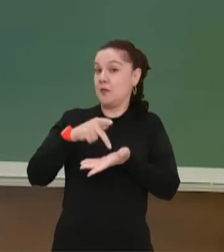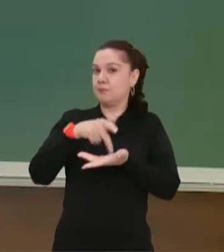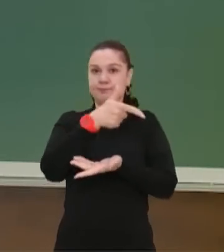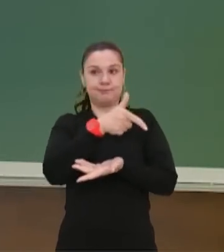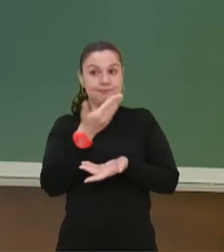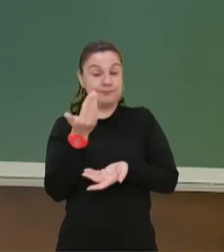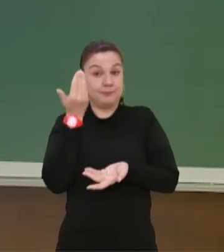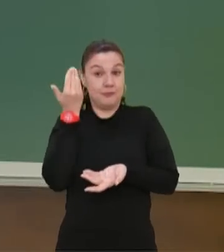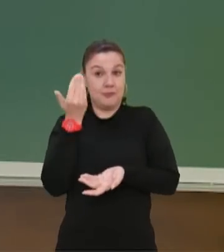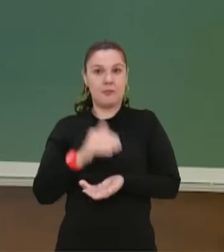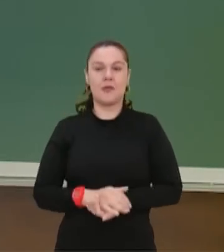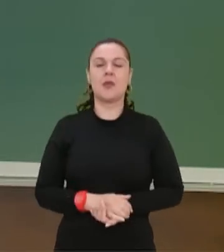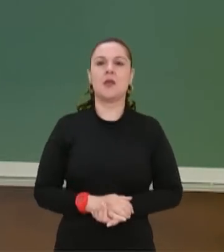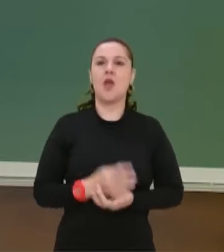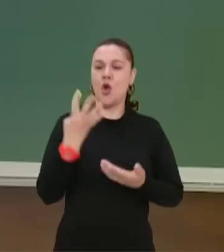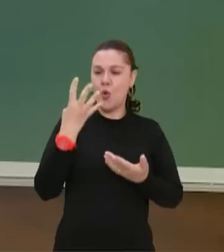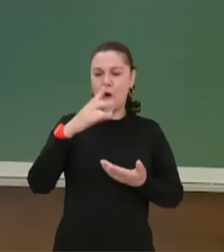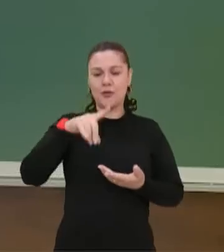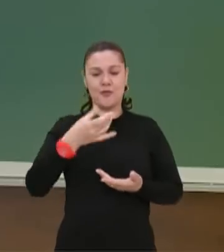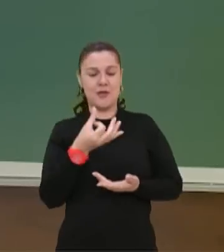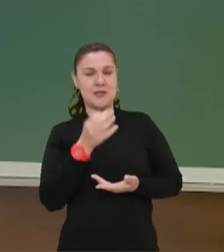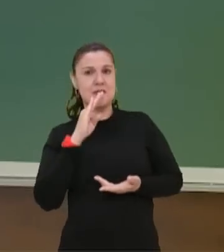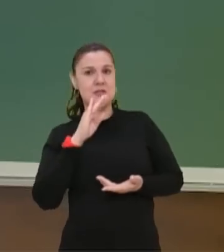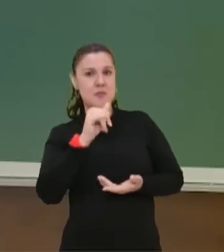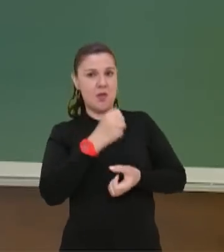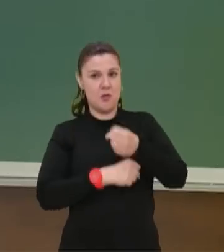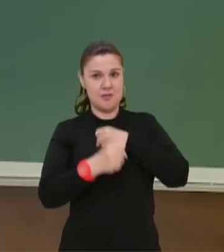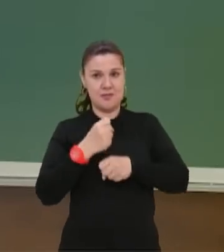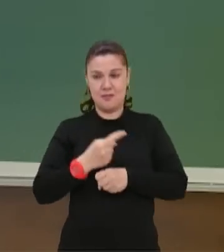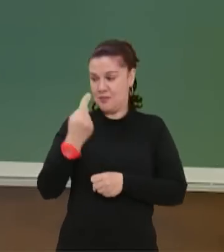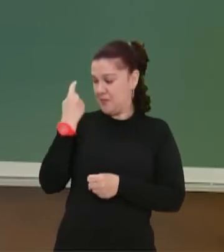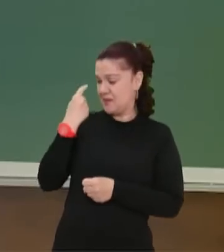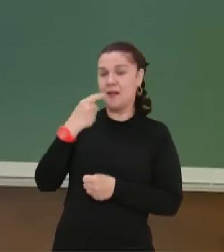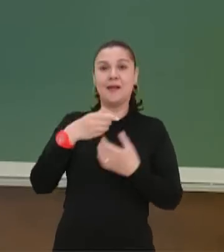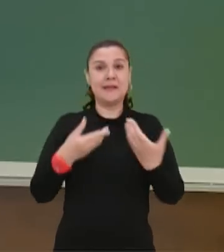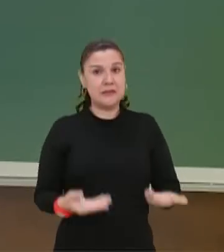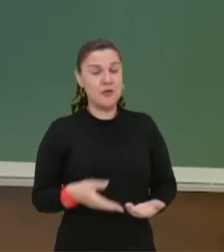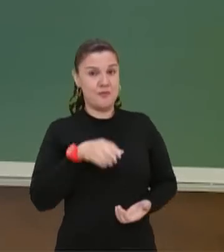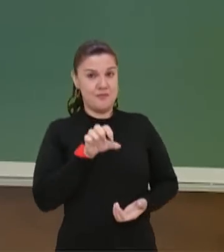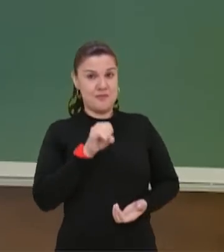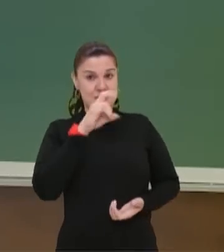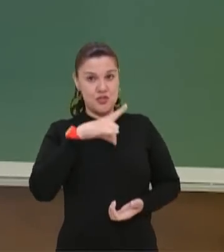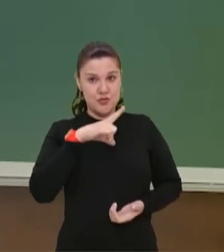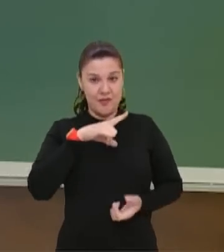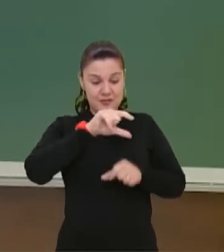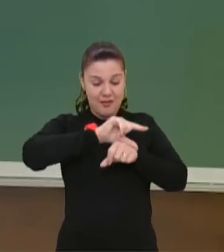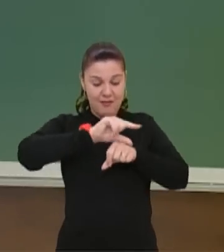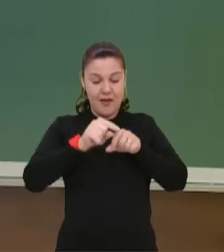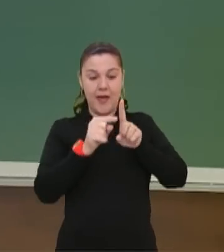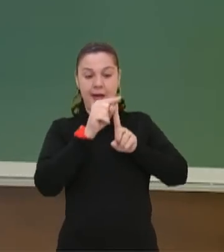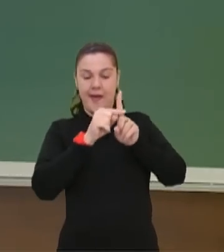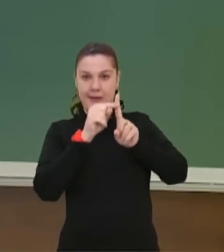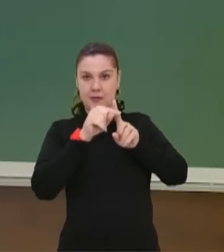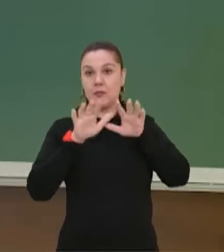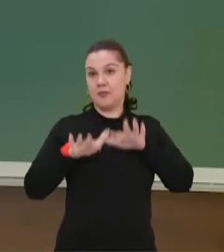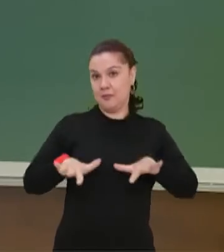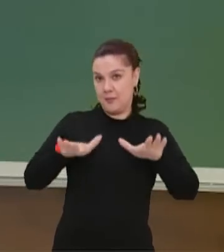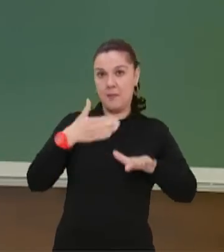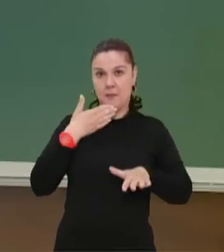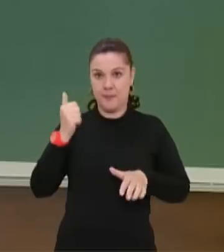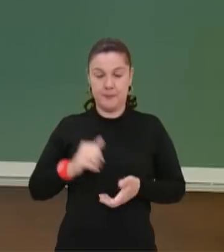ozônio lá naquela época, 4,6 bilhões de anos. Até porque se tivéssemos, talvez a temperatura do nosso planeta fosse mais amena,